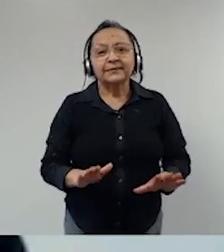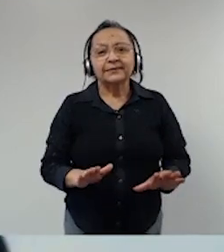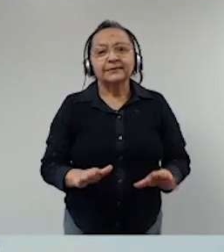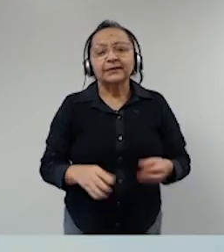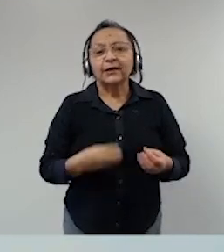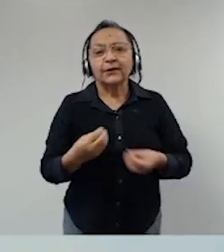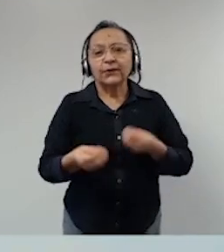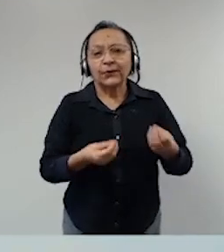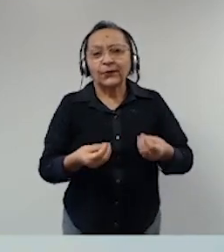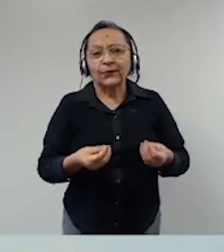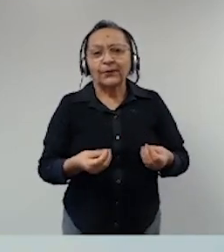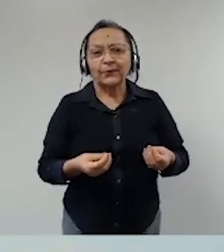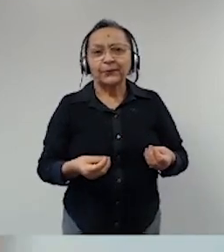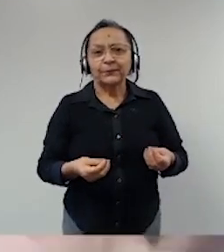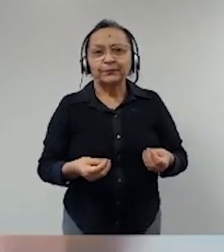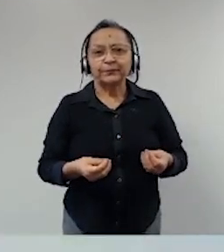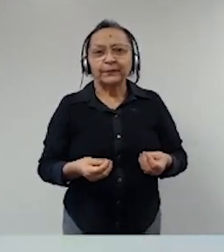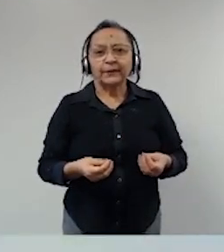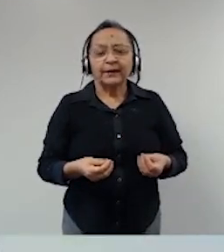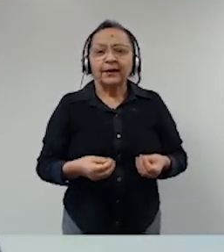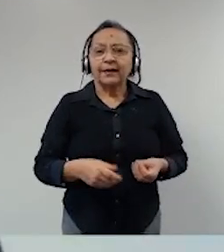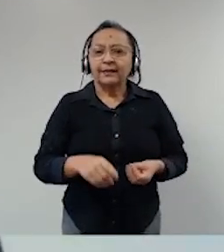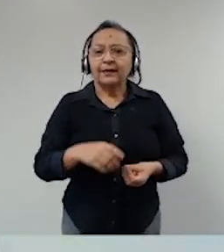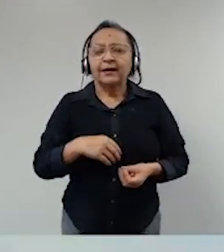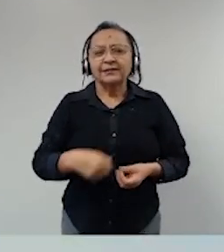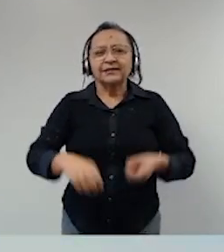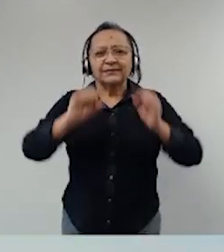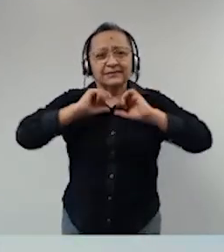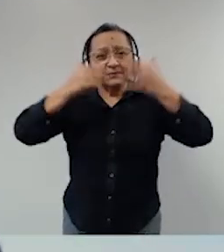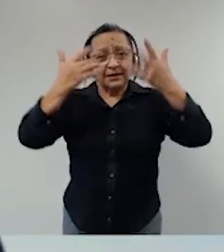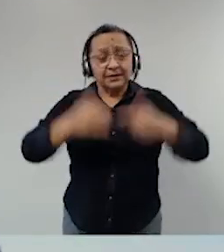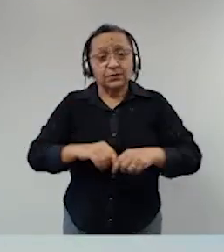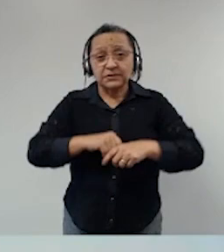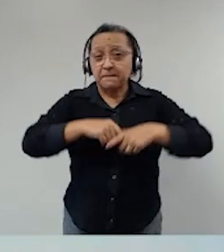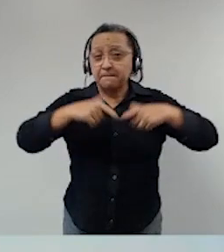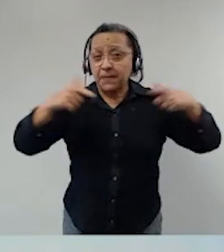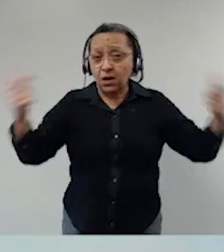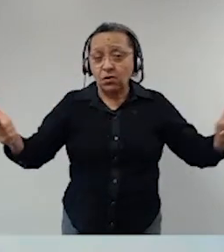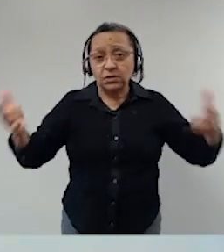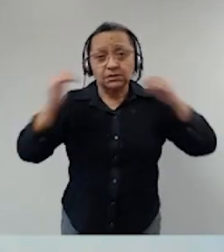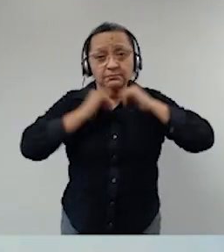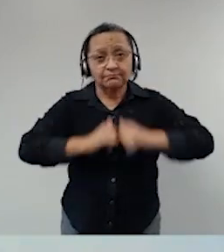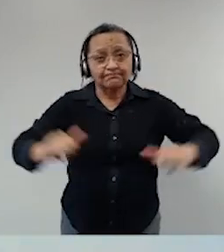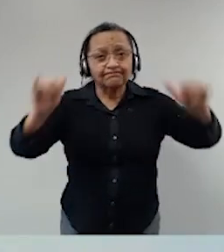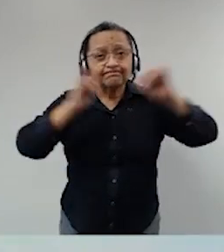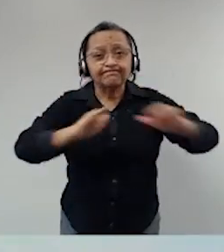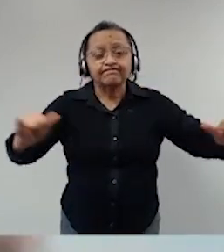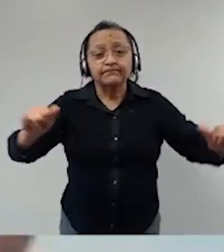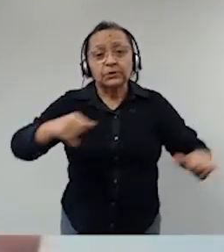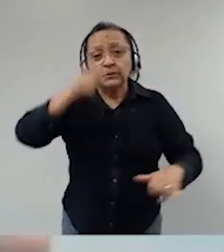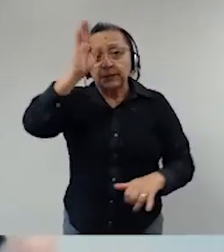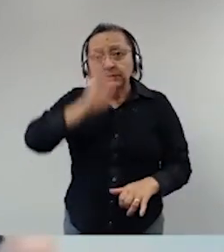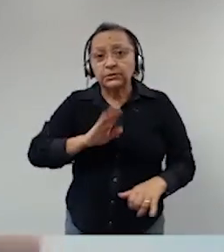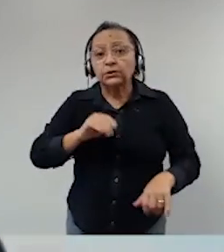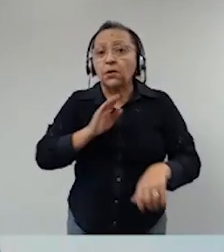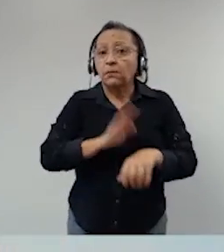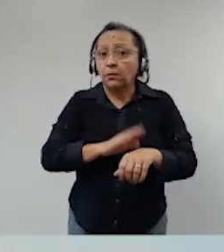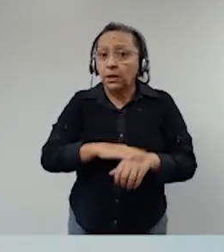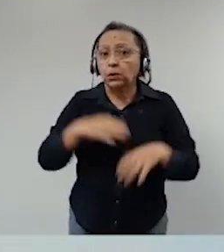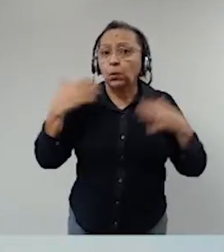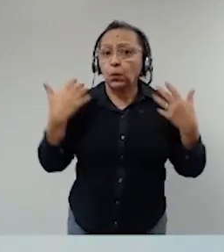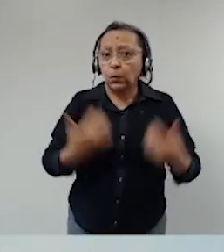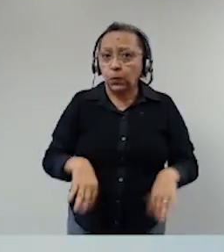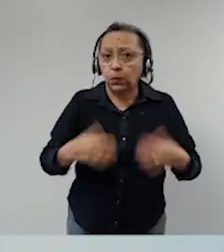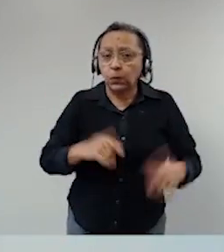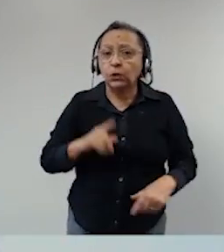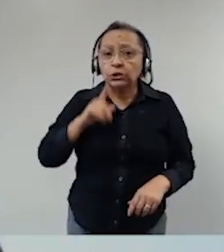diria os maiores publicitários brasileiros, nizanguanais, nas crises alguns